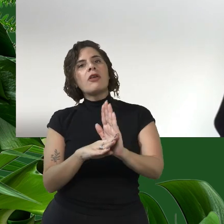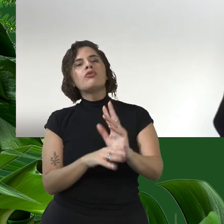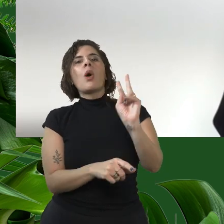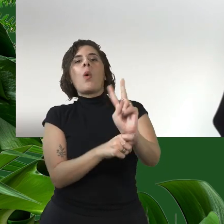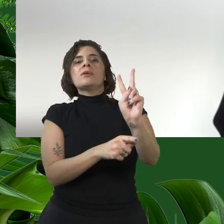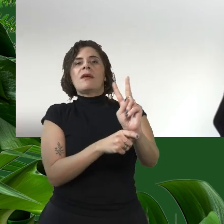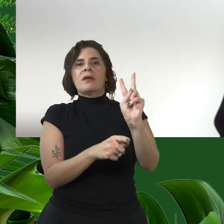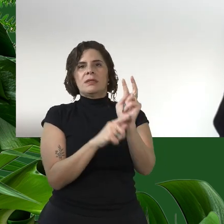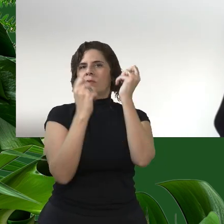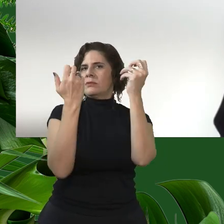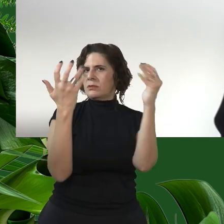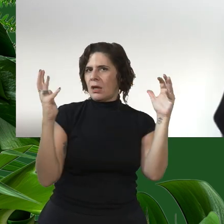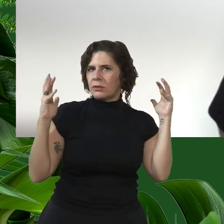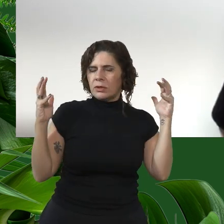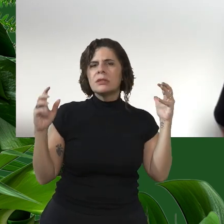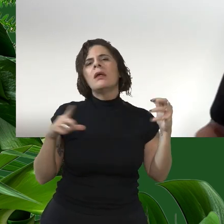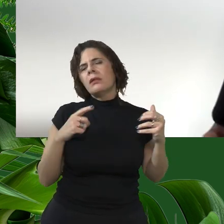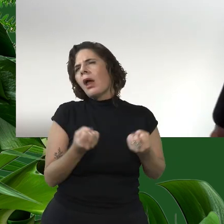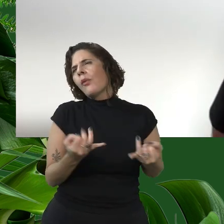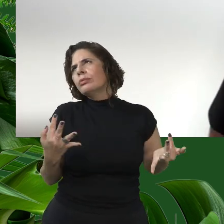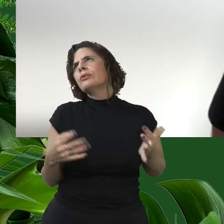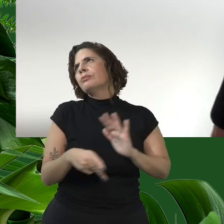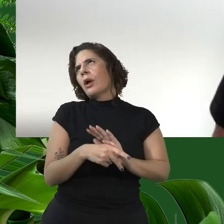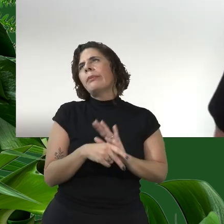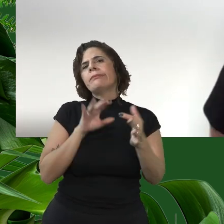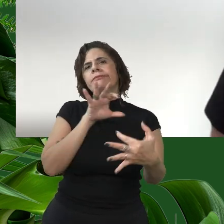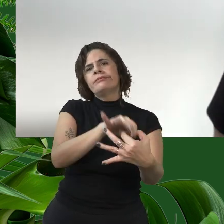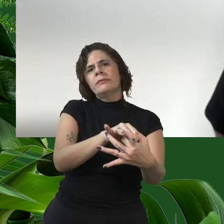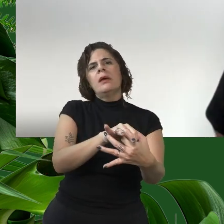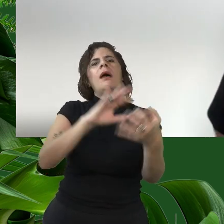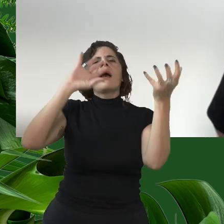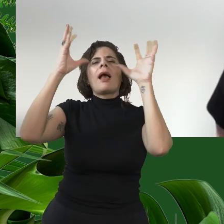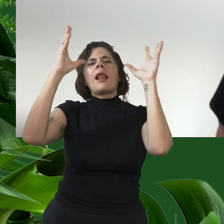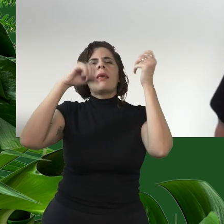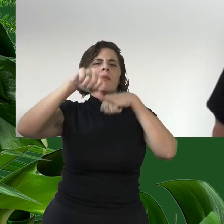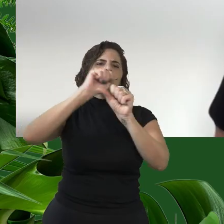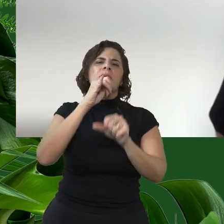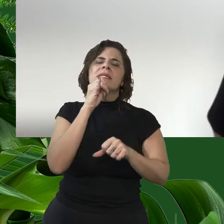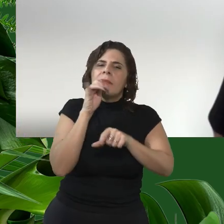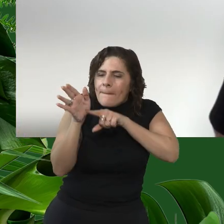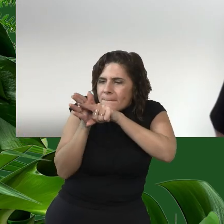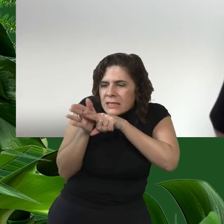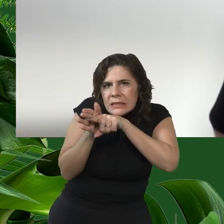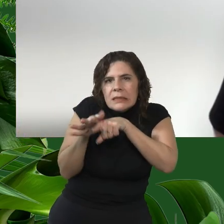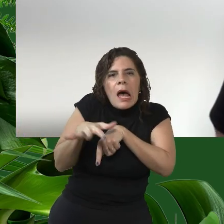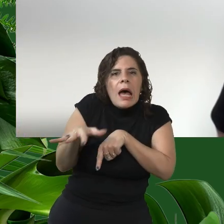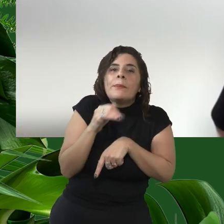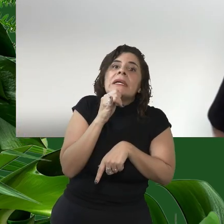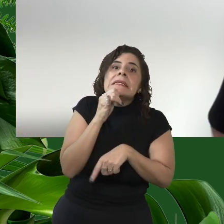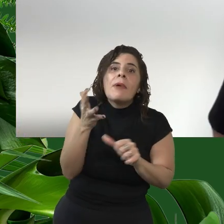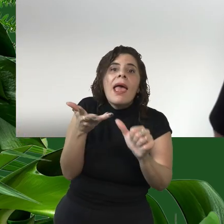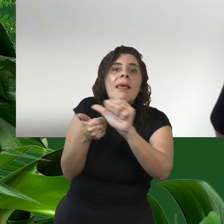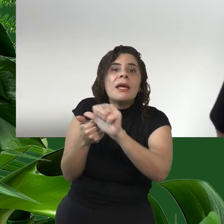diretamente ligados a questões de mudanças climáticas, envolvem pesquisas com fogo, por exemplo, como a Yara falou, com